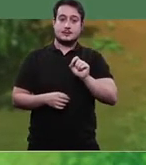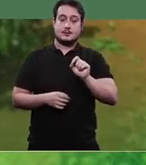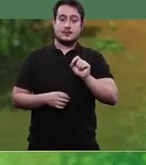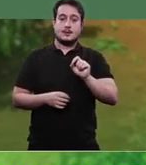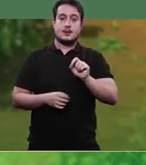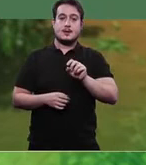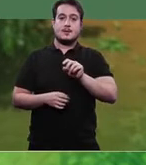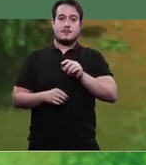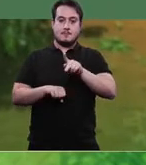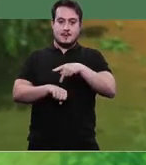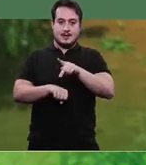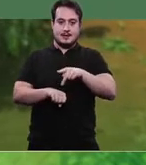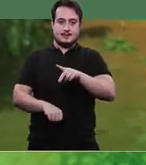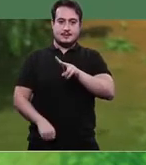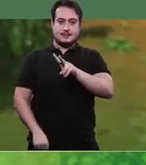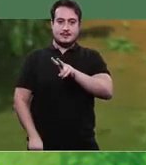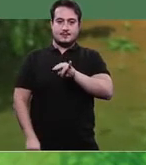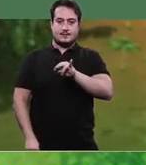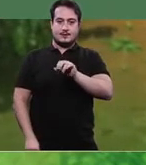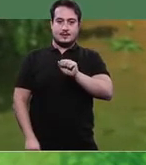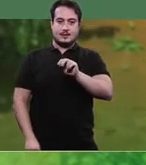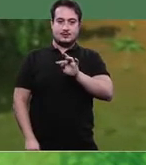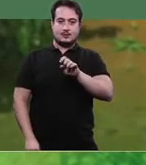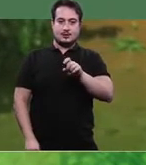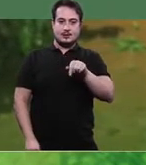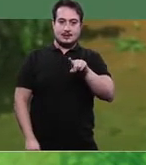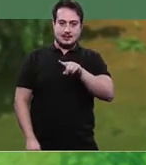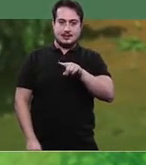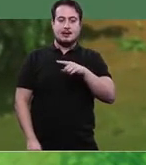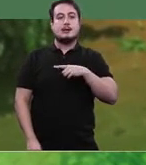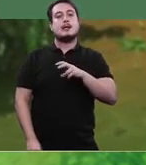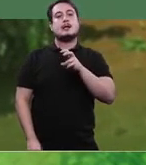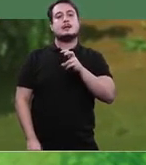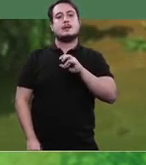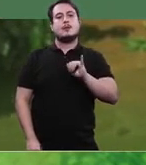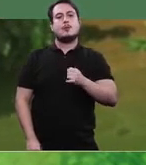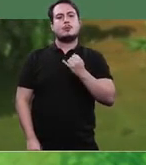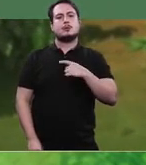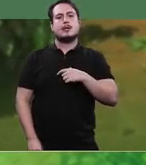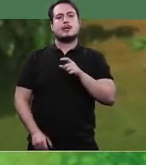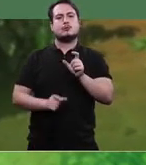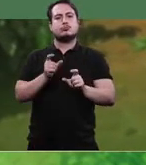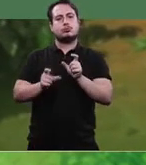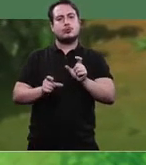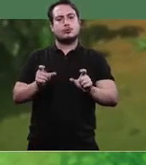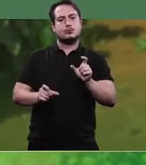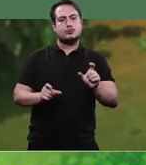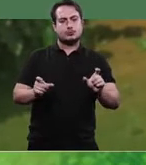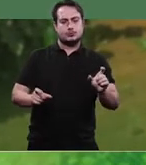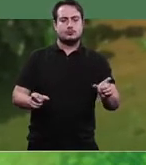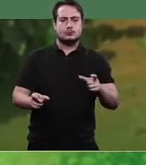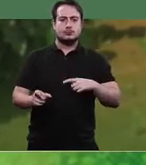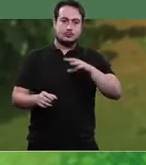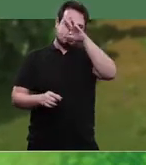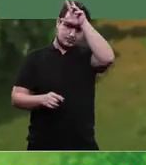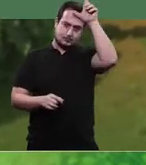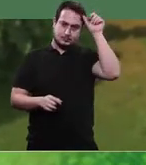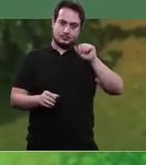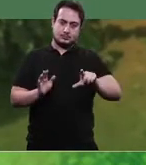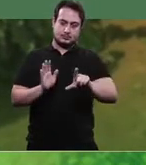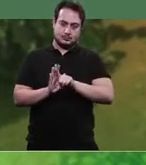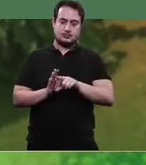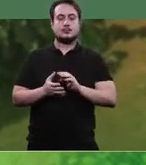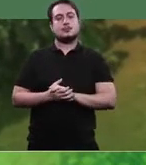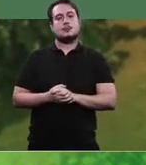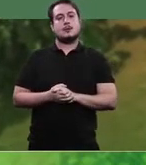o Vietnã. Ali você tem 5 oportunidades de produtos desses 52 que poderiam estar sendo explorados no